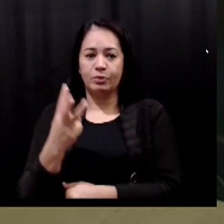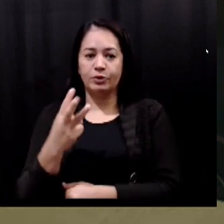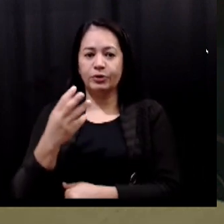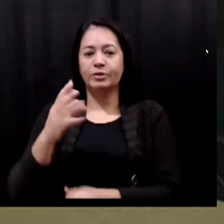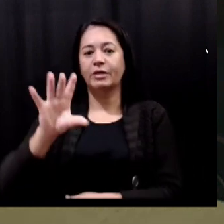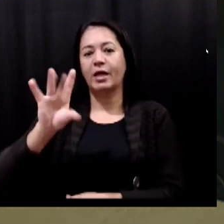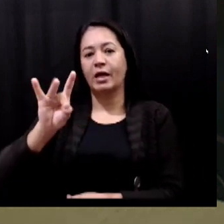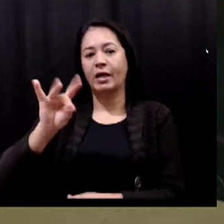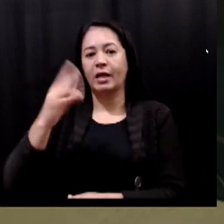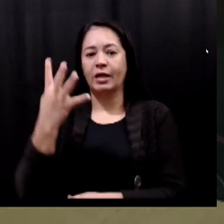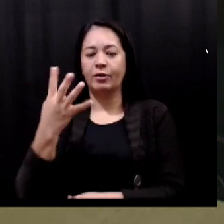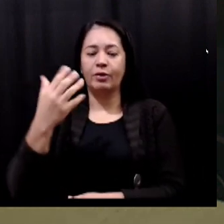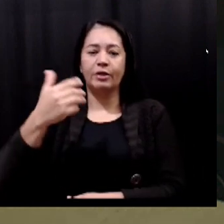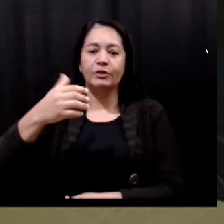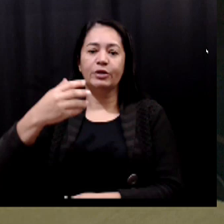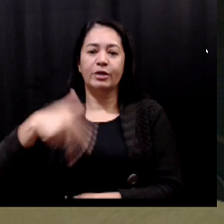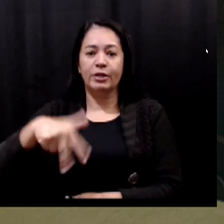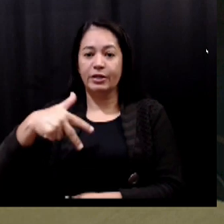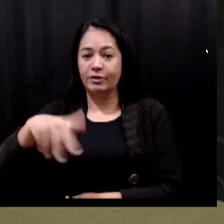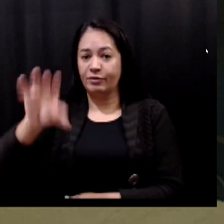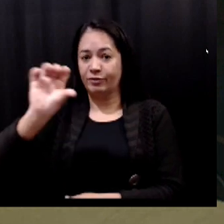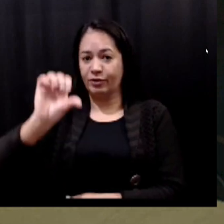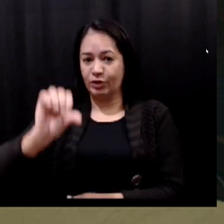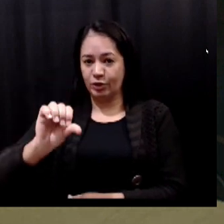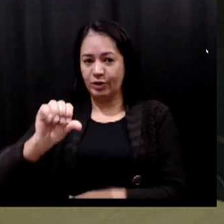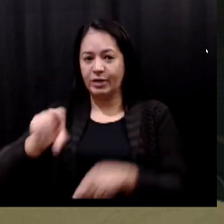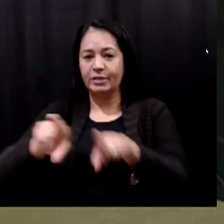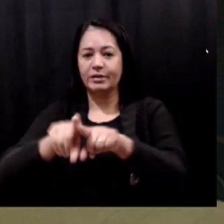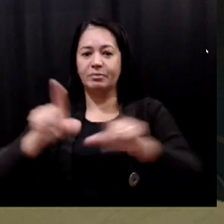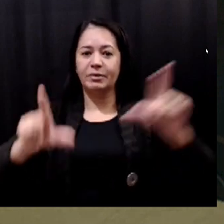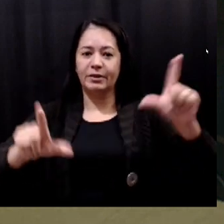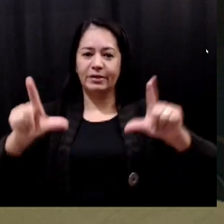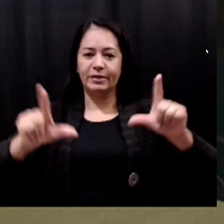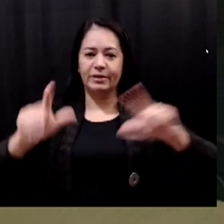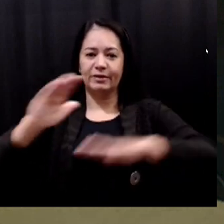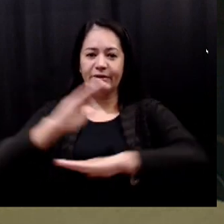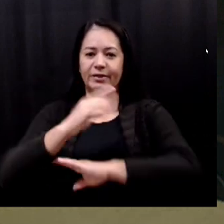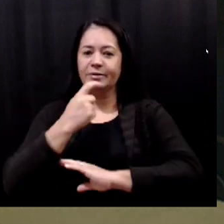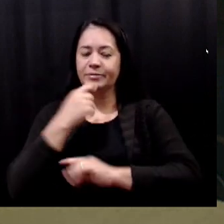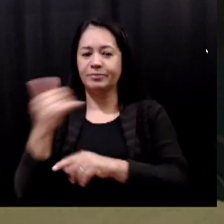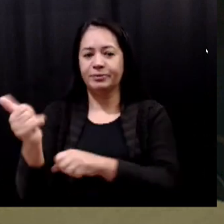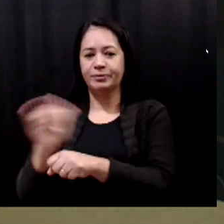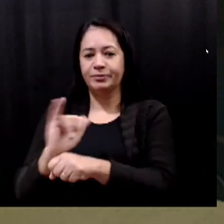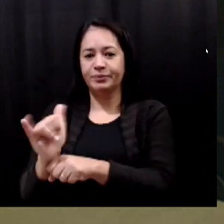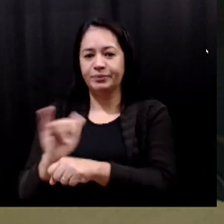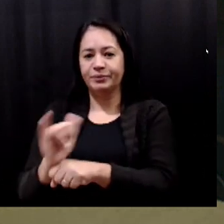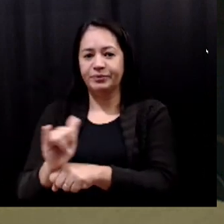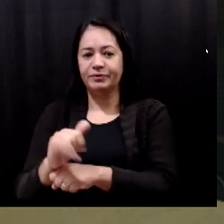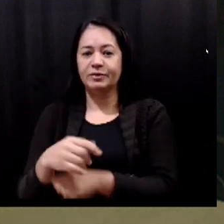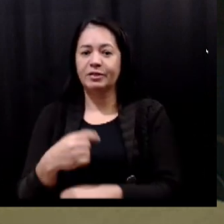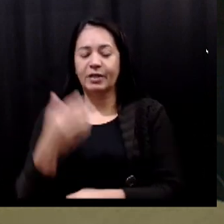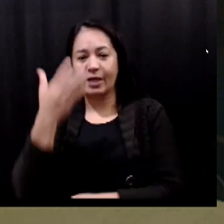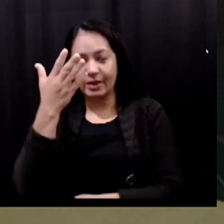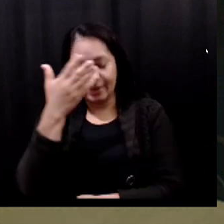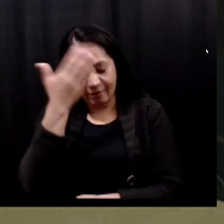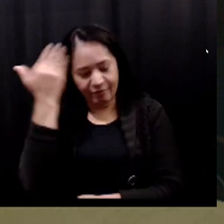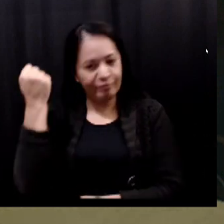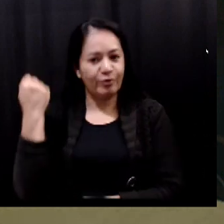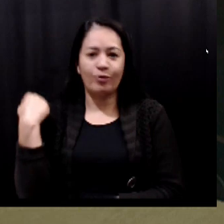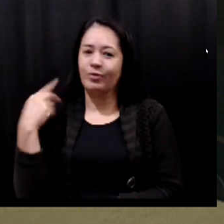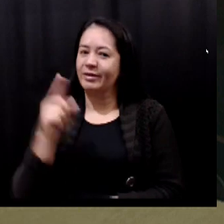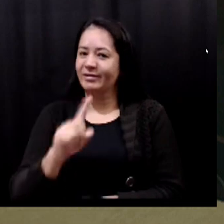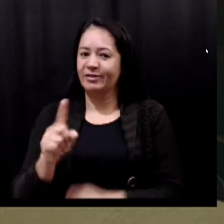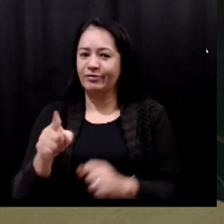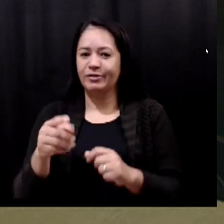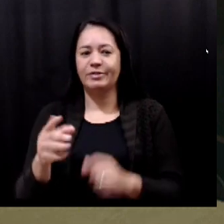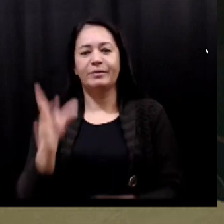Vivo Fibra, e também no canal da TV Câmara Campinas no YouTube. Não esqueça, a sua presença é fundamental.